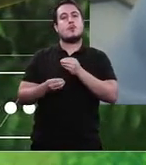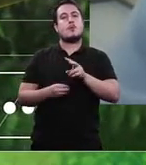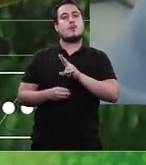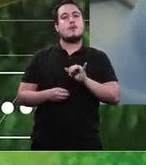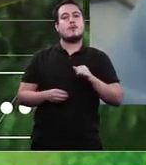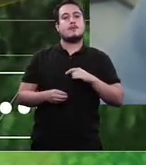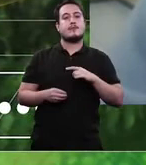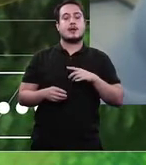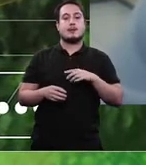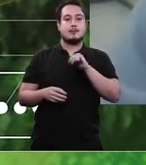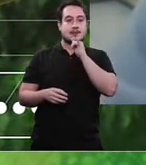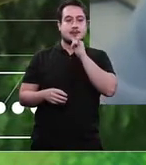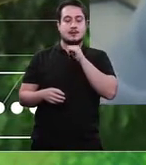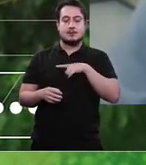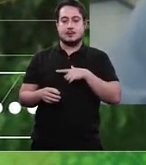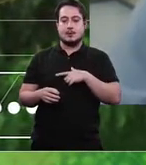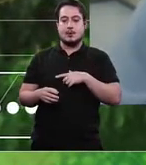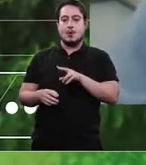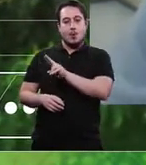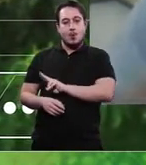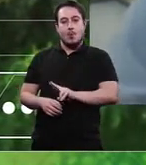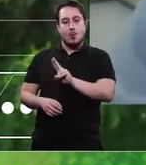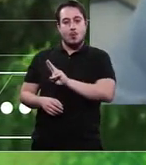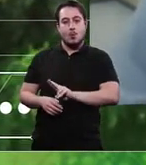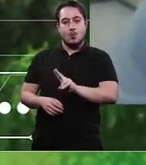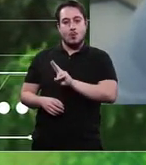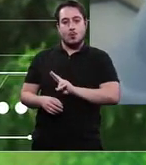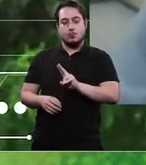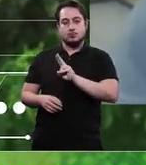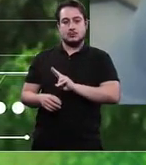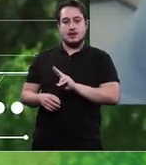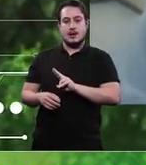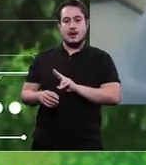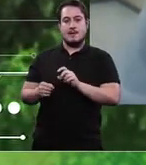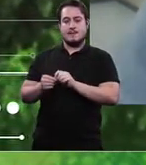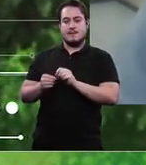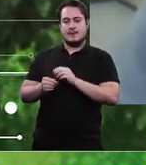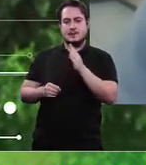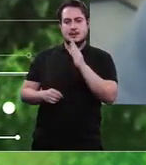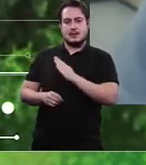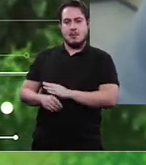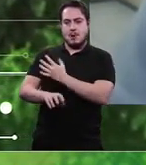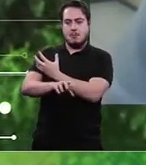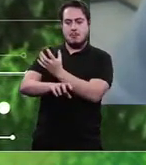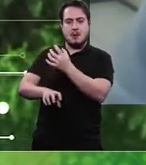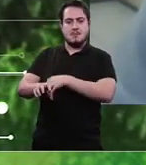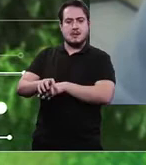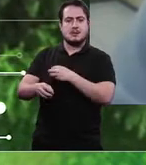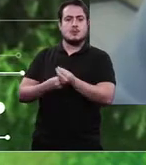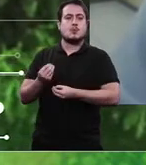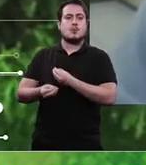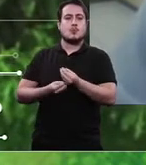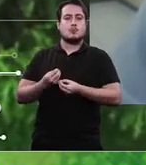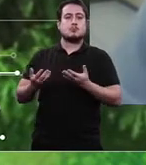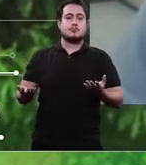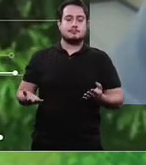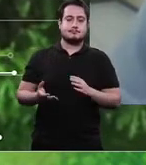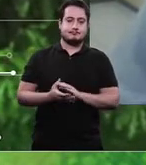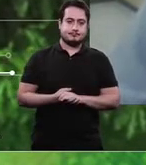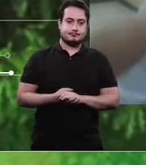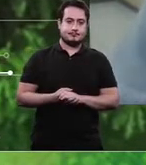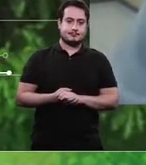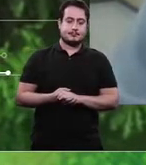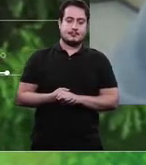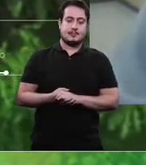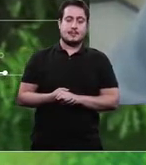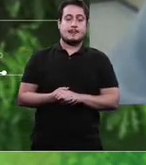matar a sua galinha dos ovos de ouro, ofender a infraestrutura ambiental do país, que é uma coisa